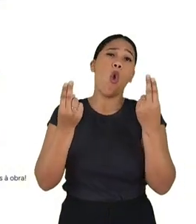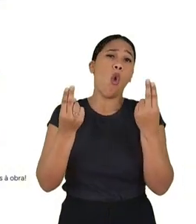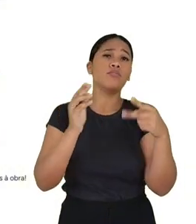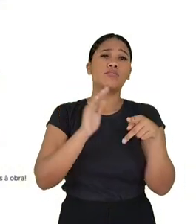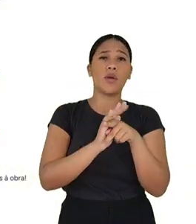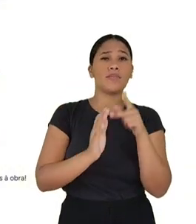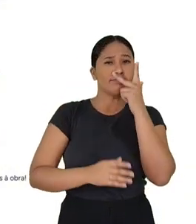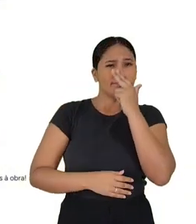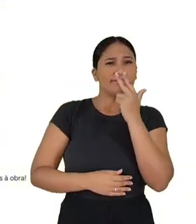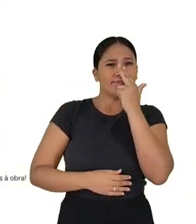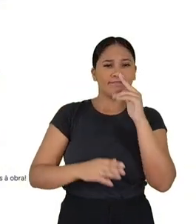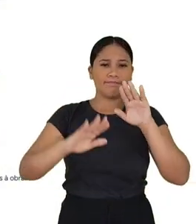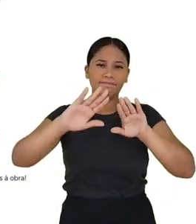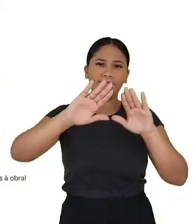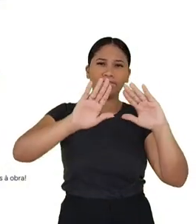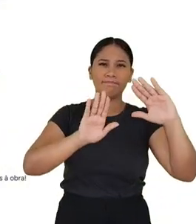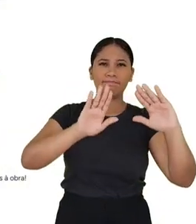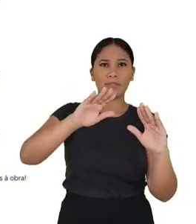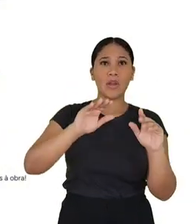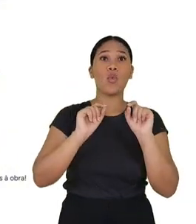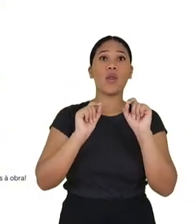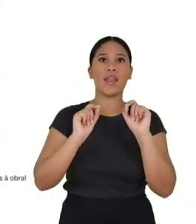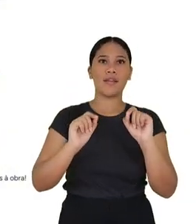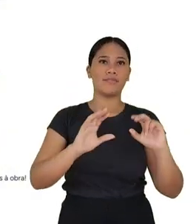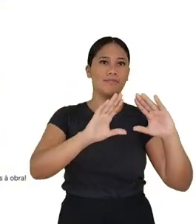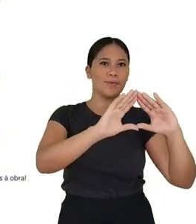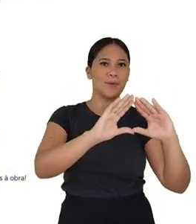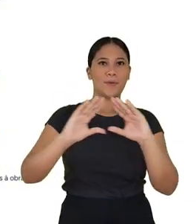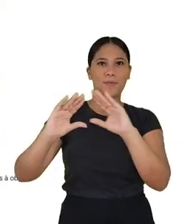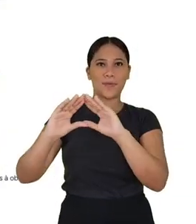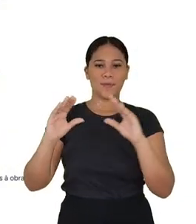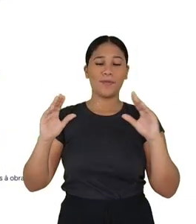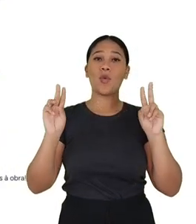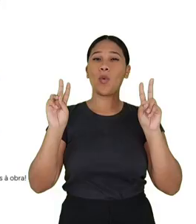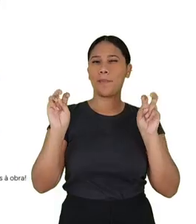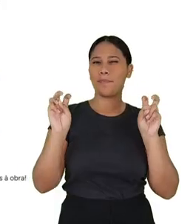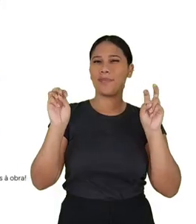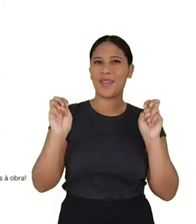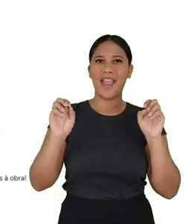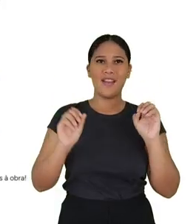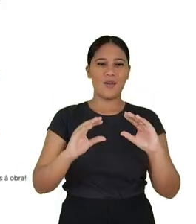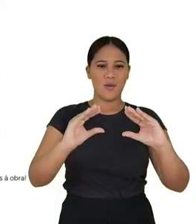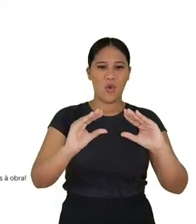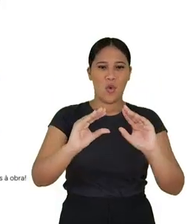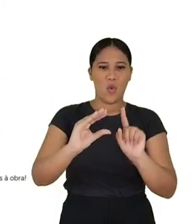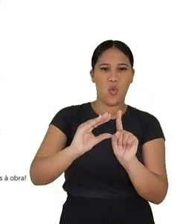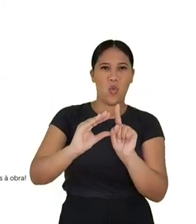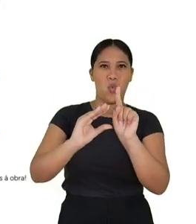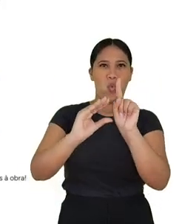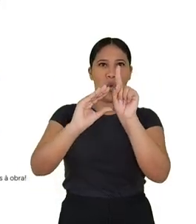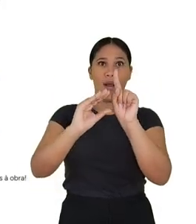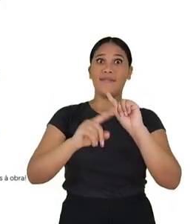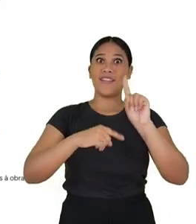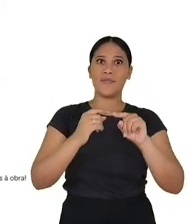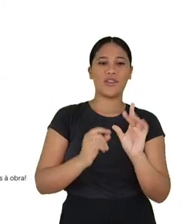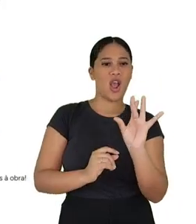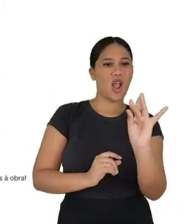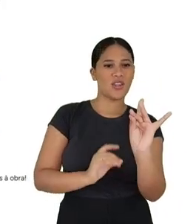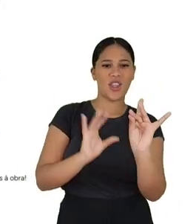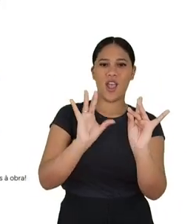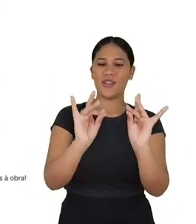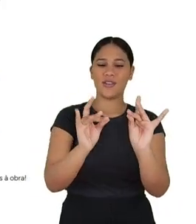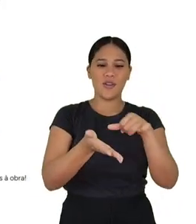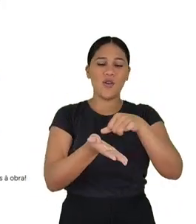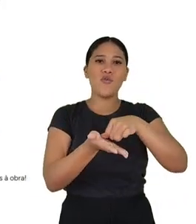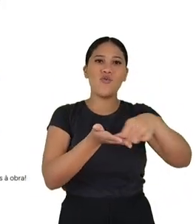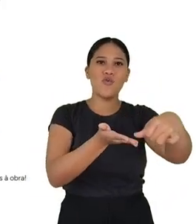recortar paralelogramas ou uma forma geométrica similar que possa representar as asas do foguete. Depois de prontos, use a